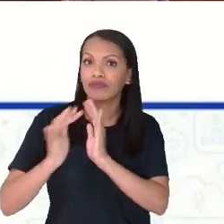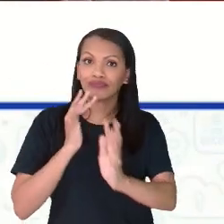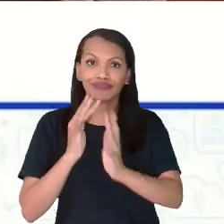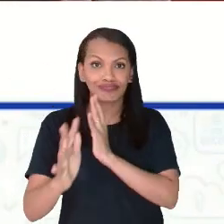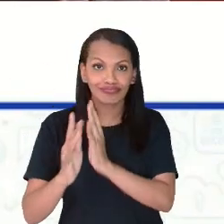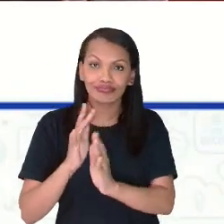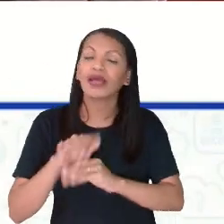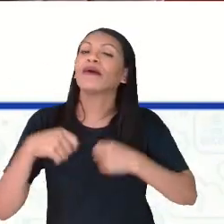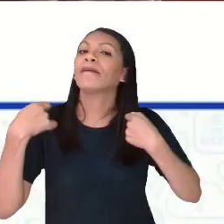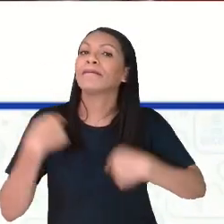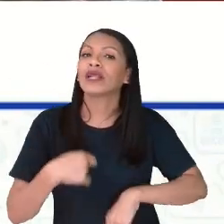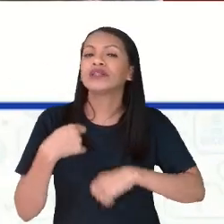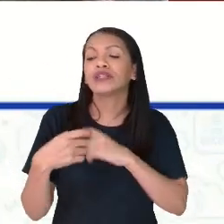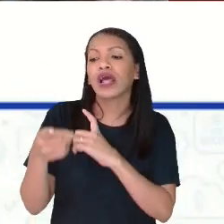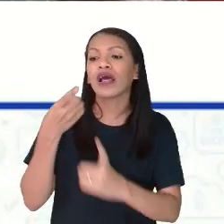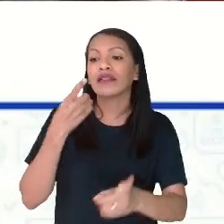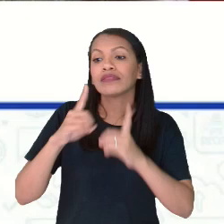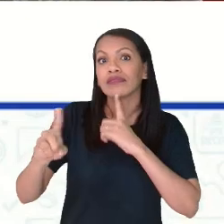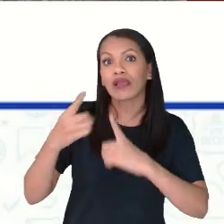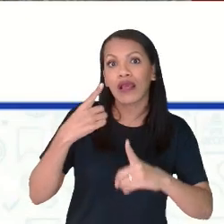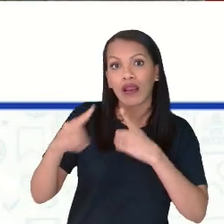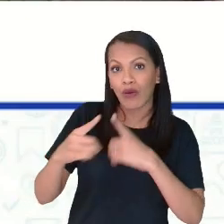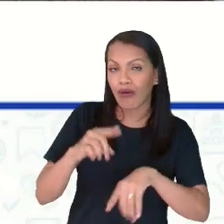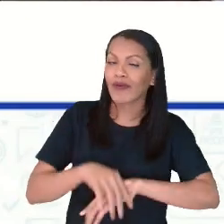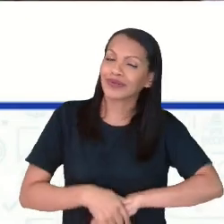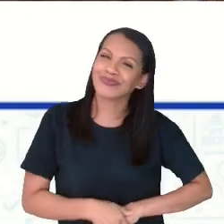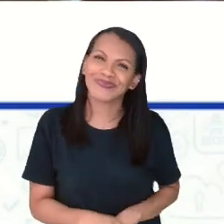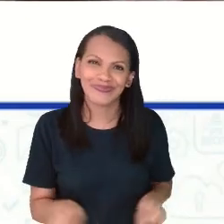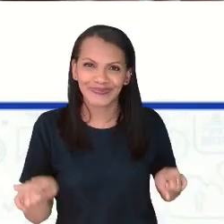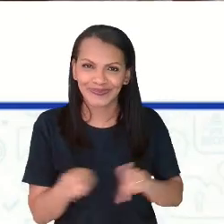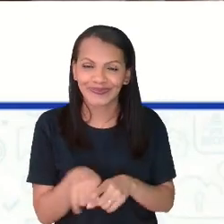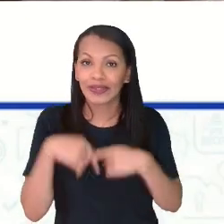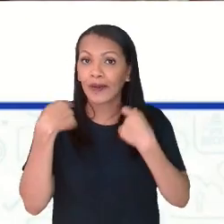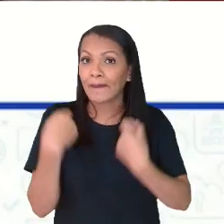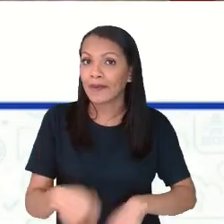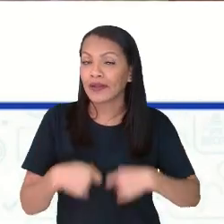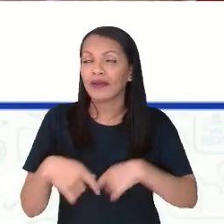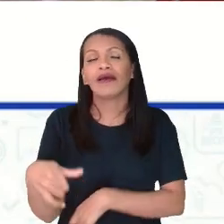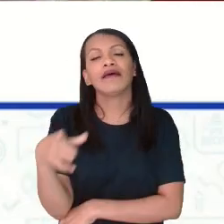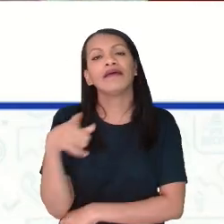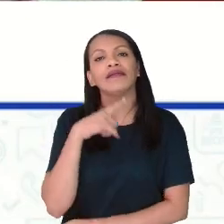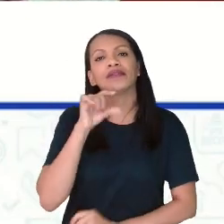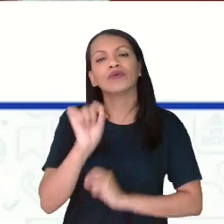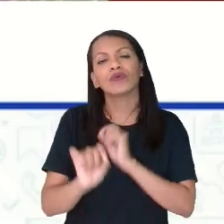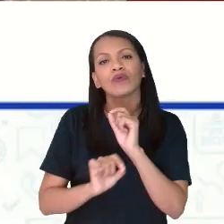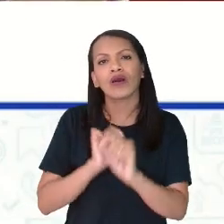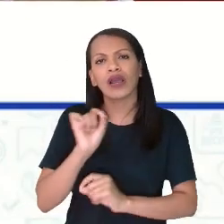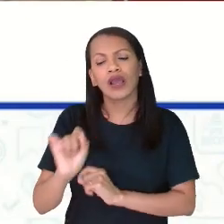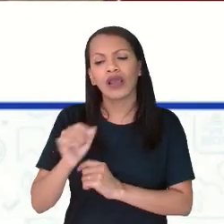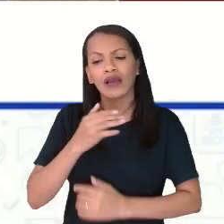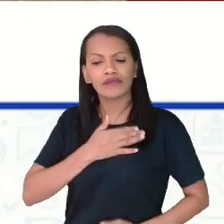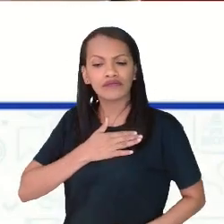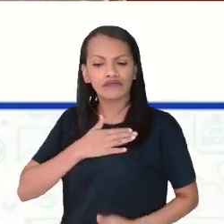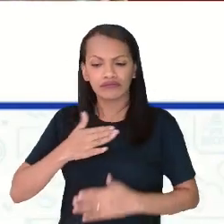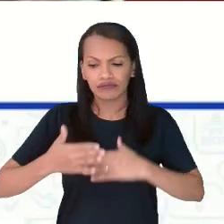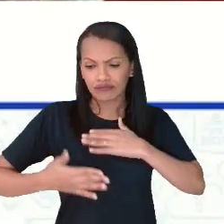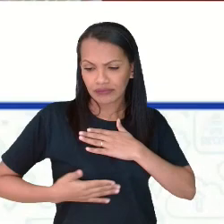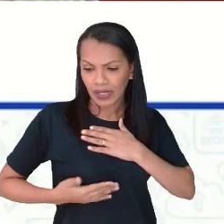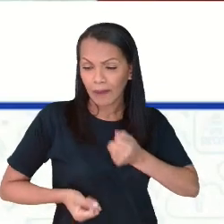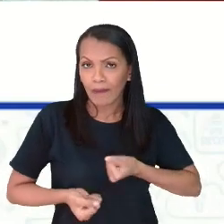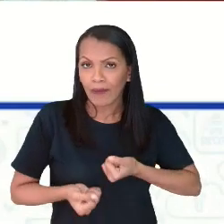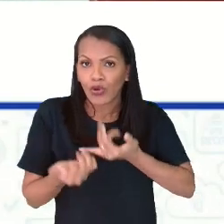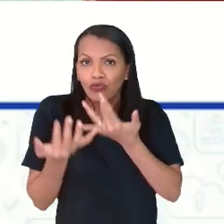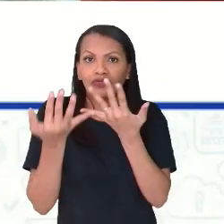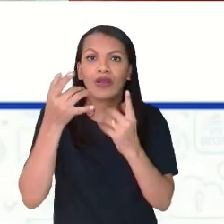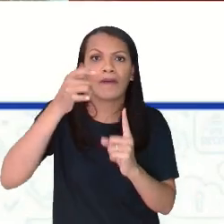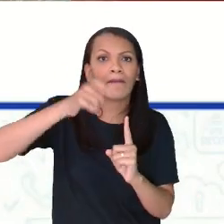dialógica, ou seja, ela precisa dialogar, né? Ela precisa ter uma corporalidade. O